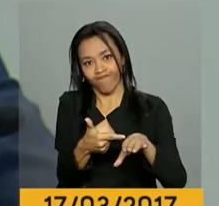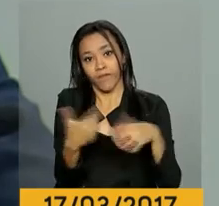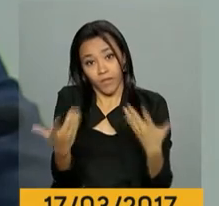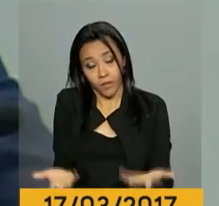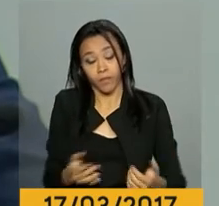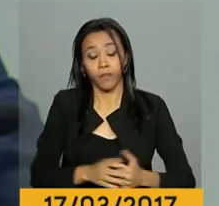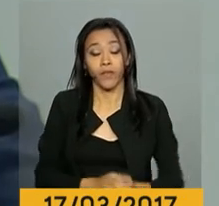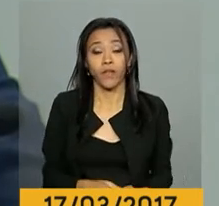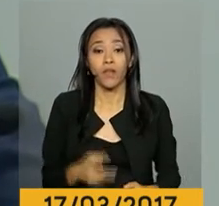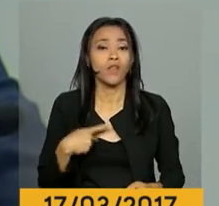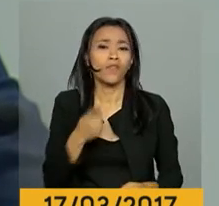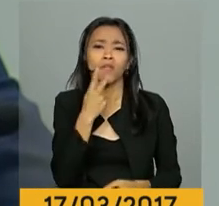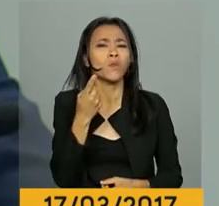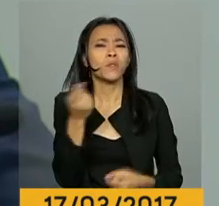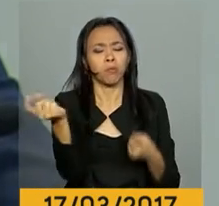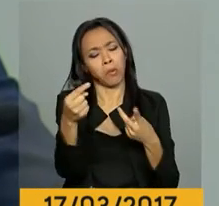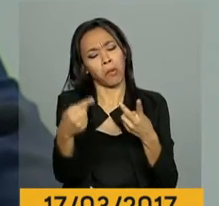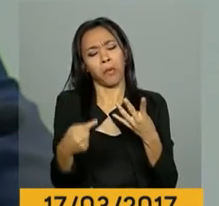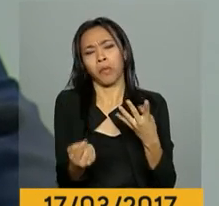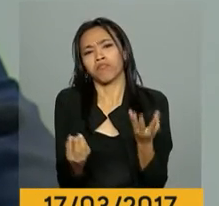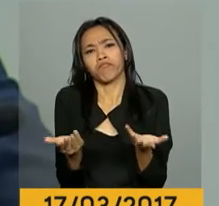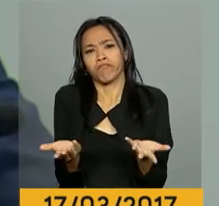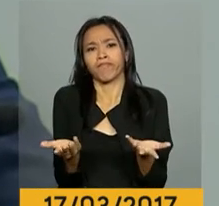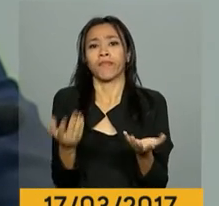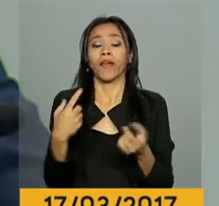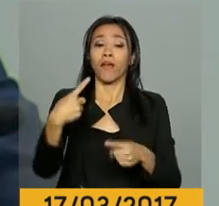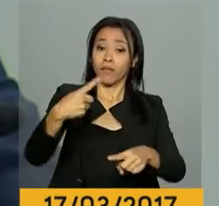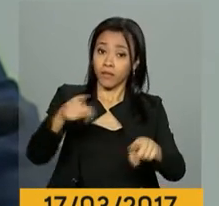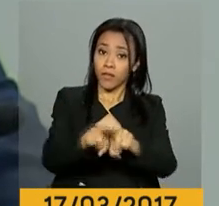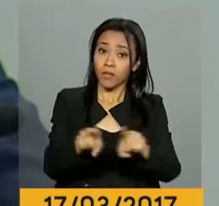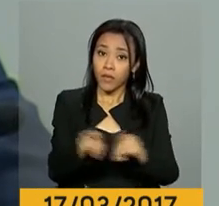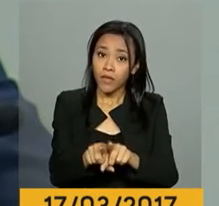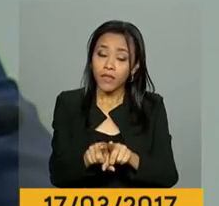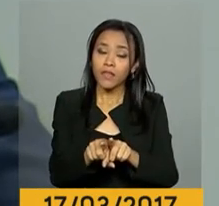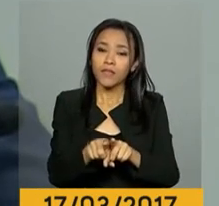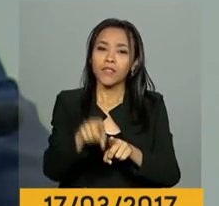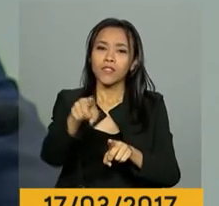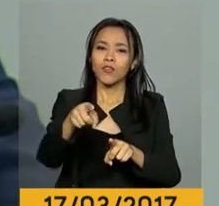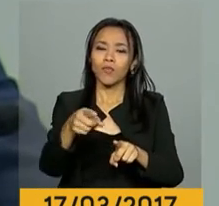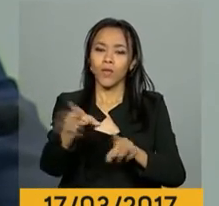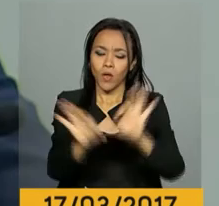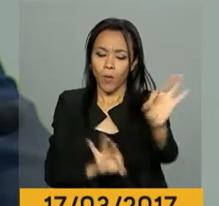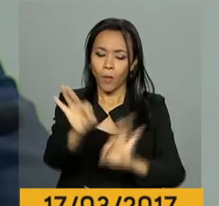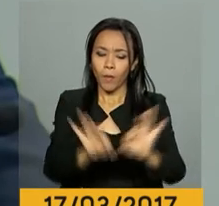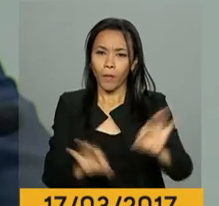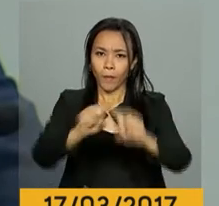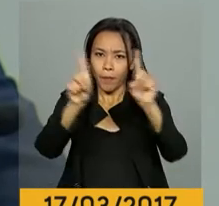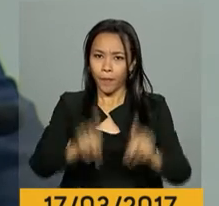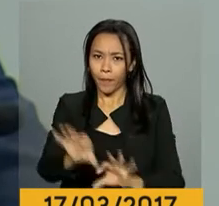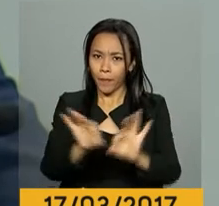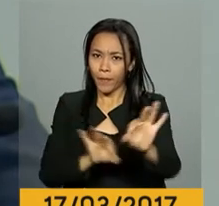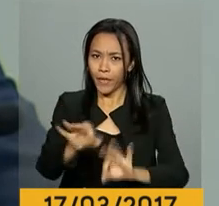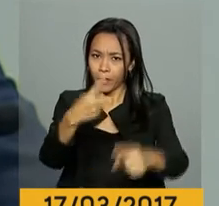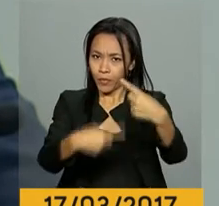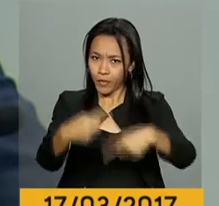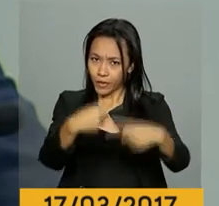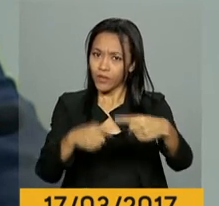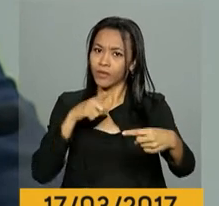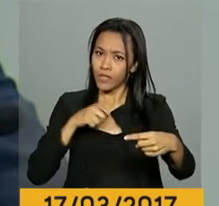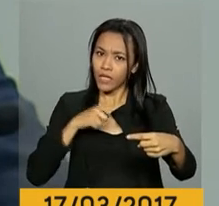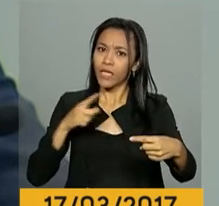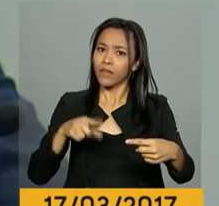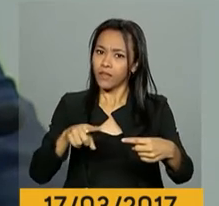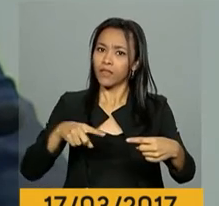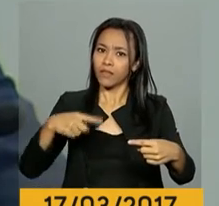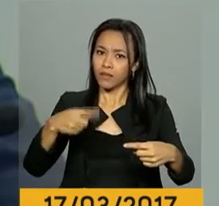muito bem, eu estou dizendo isso porque também sob o plano político, não é, houve essas variações, mas também no